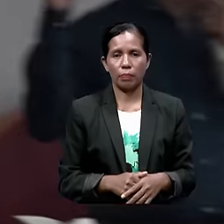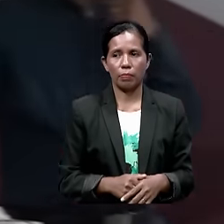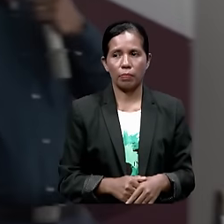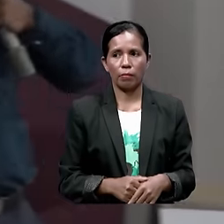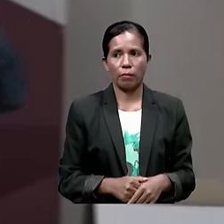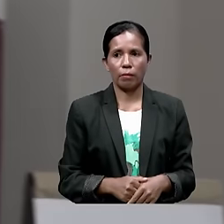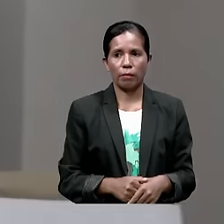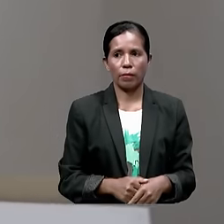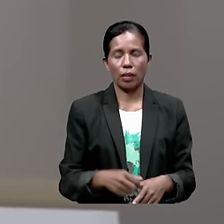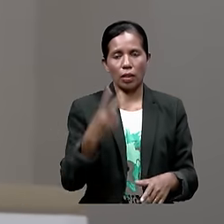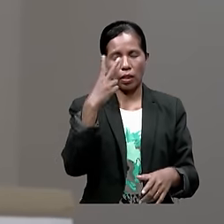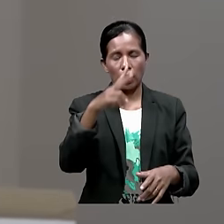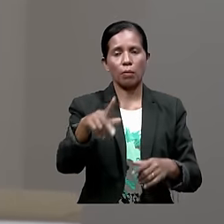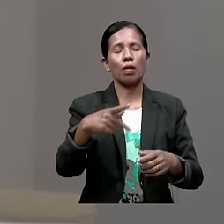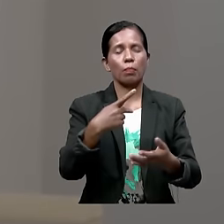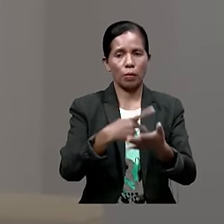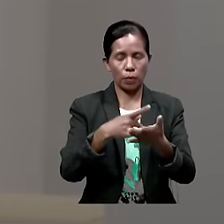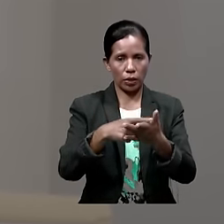Reba proposta ainda não é.